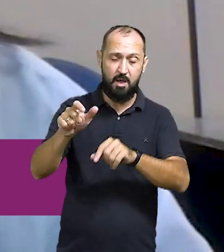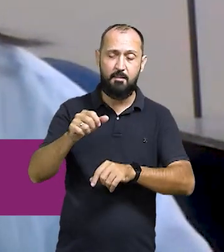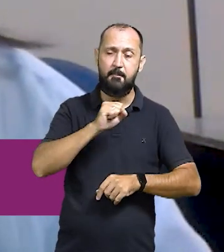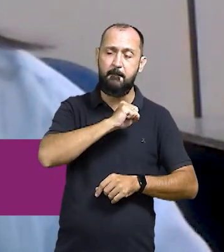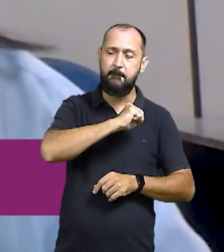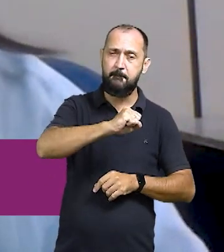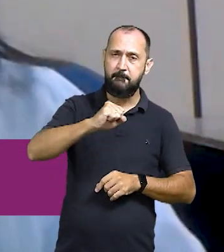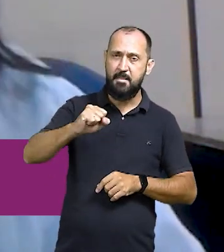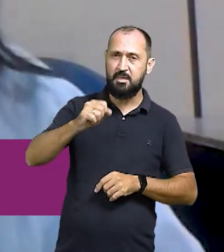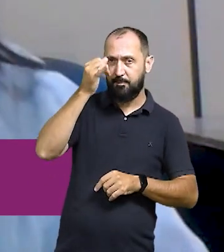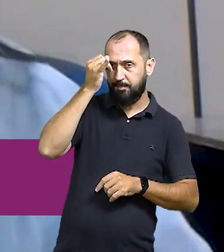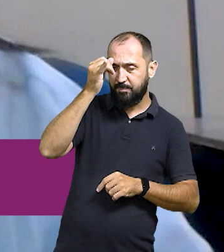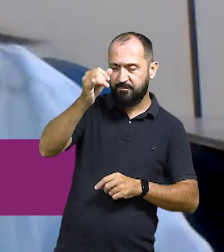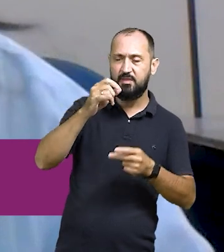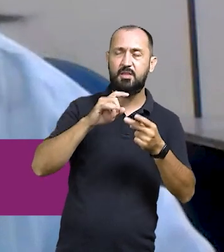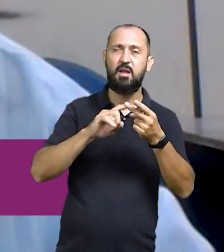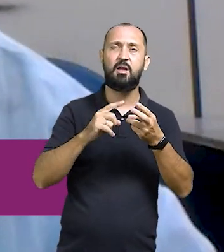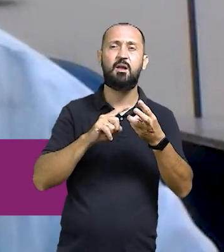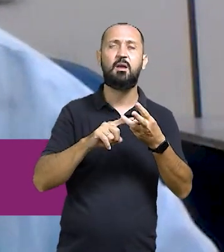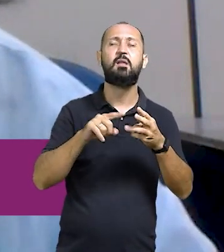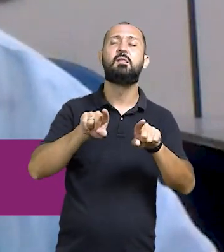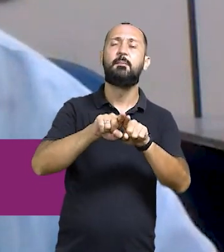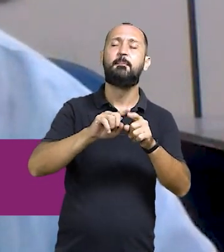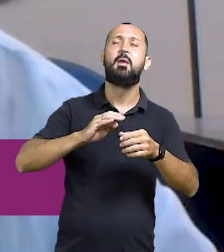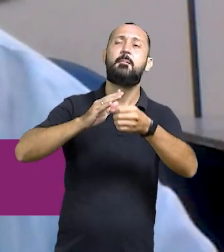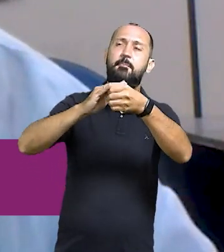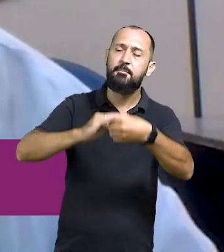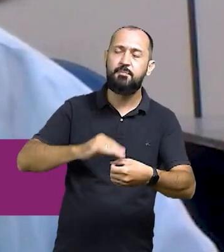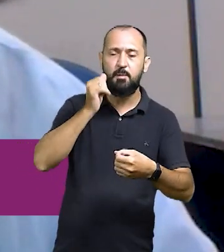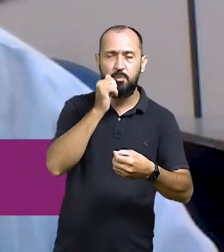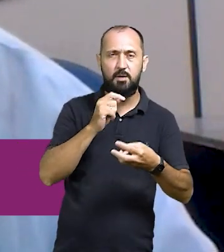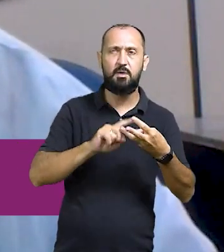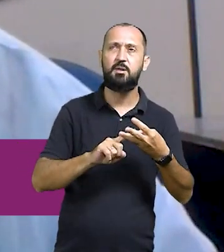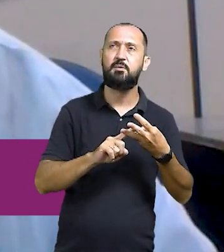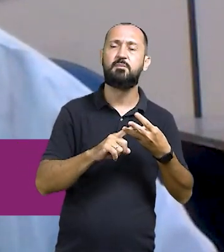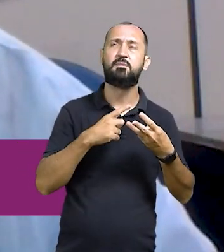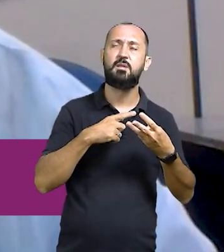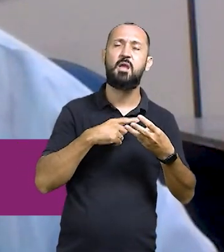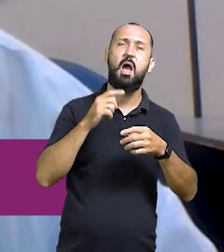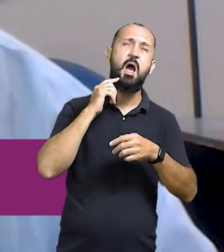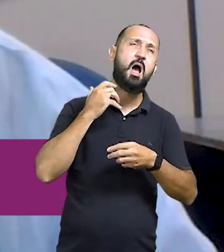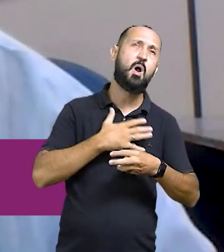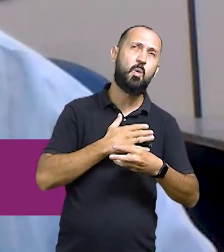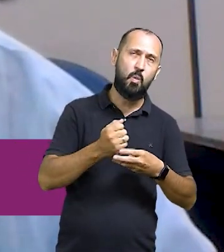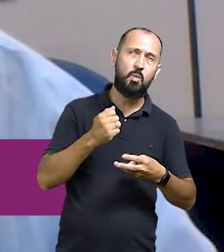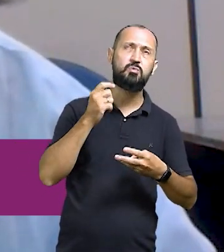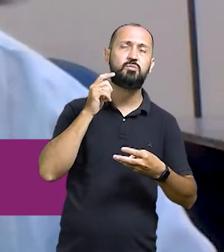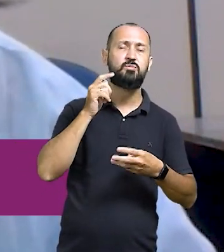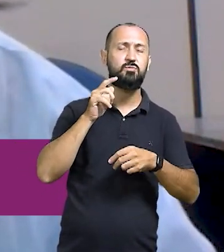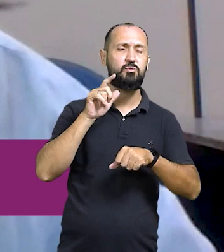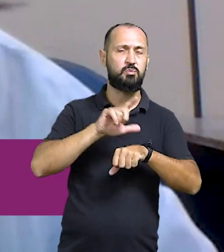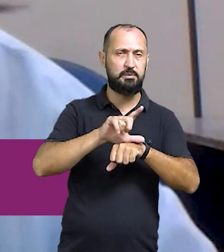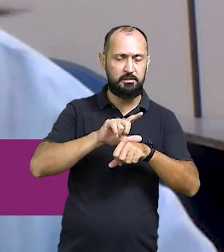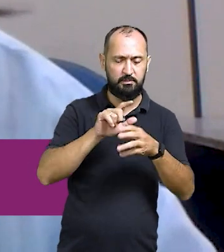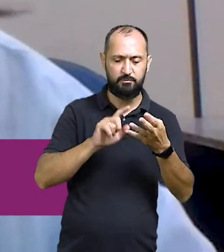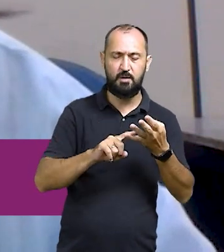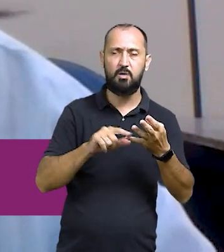passar um pouco a TV Assembleia, né, a rádio, os meios de comunicação da Assembleia, que são bem legais, o